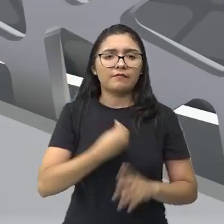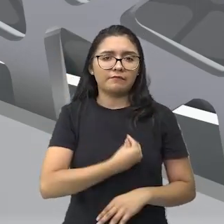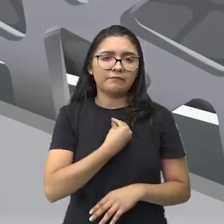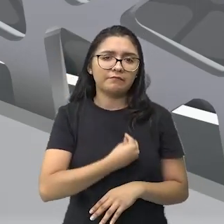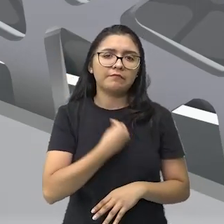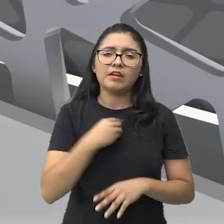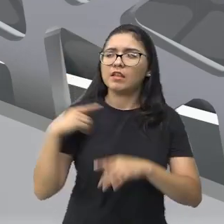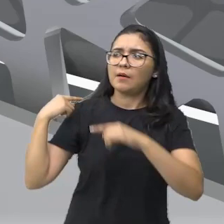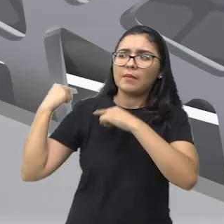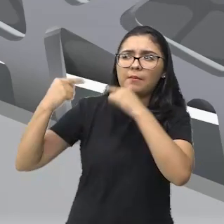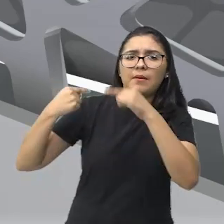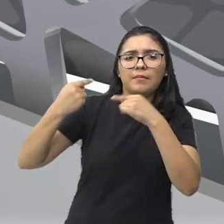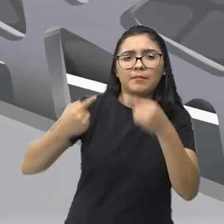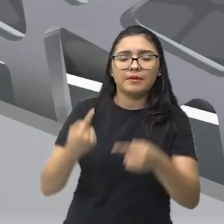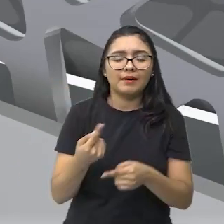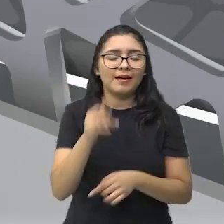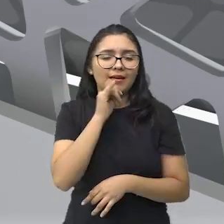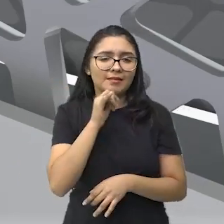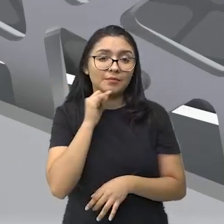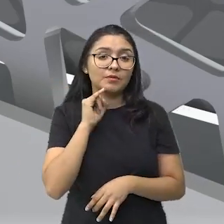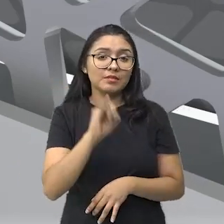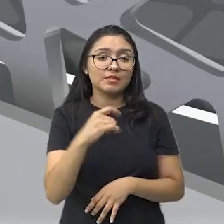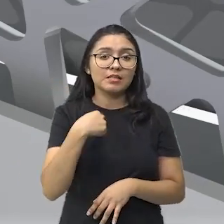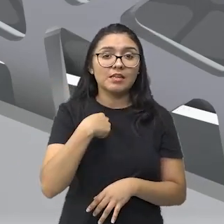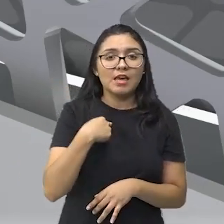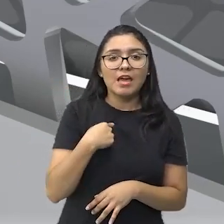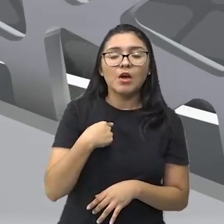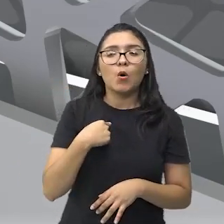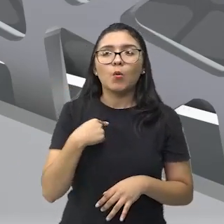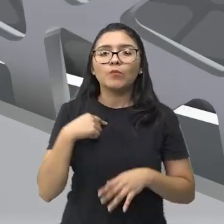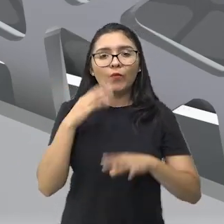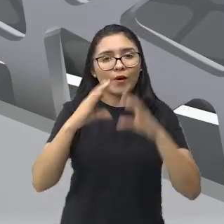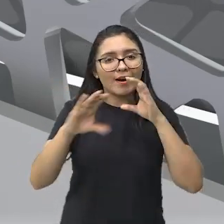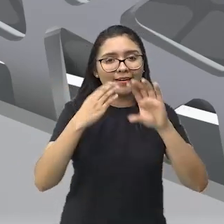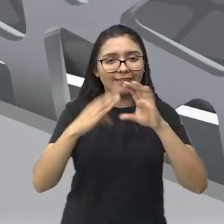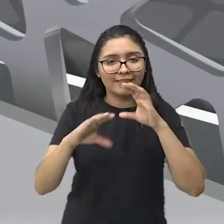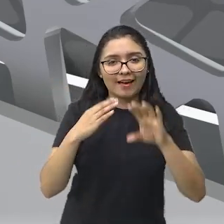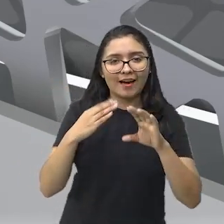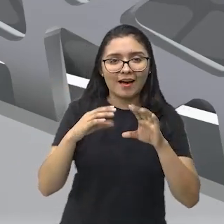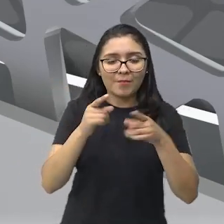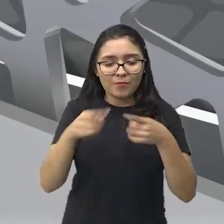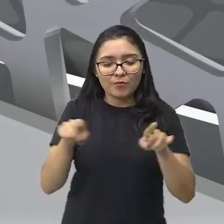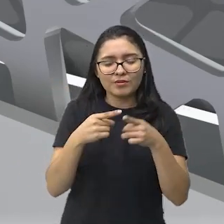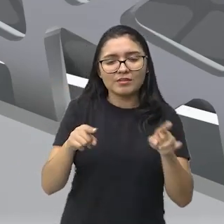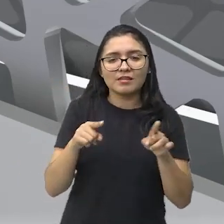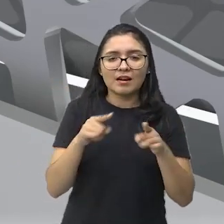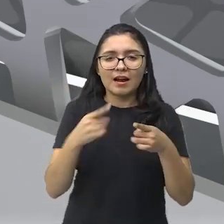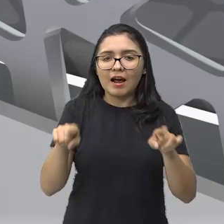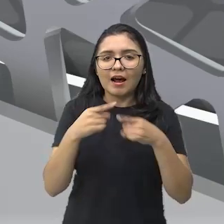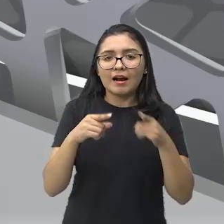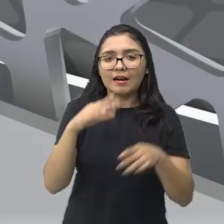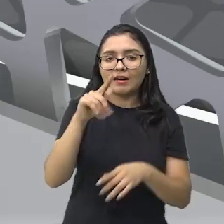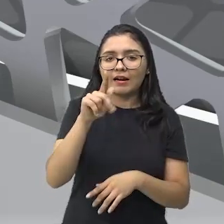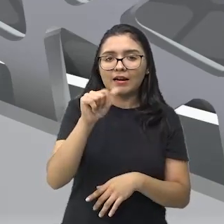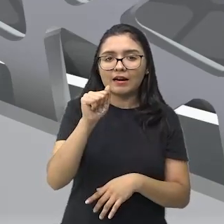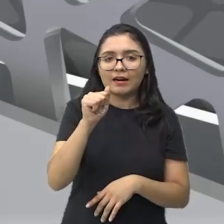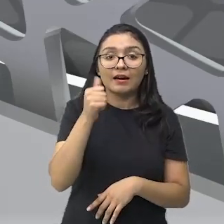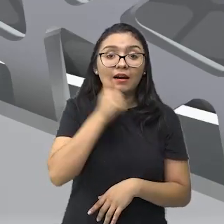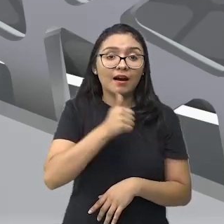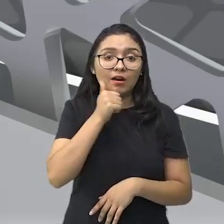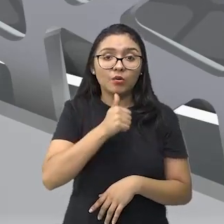de uma música ou vocês cantarem uma música, Garota de Ipanema, olha que coisa mais linda, mais cheia de